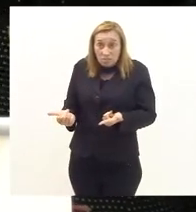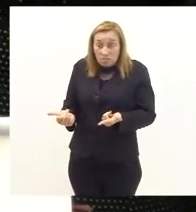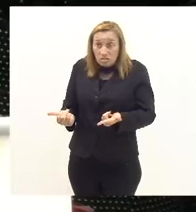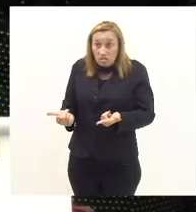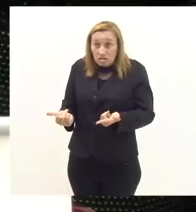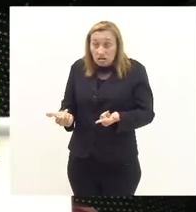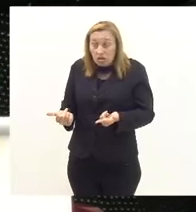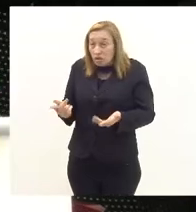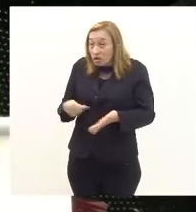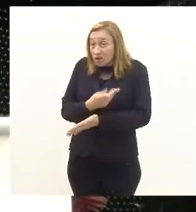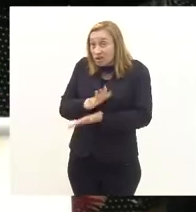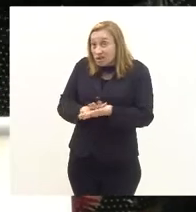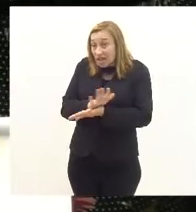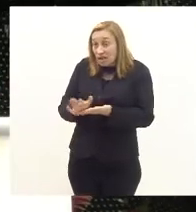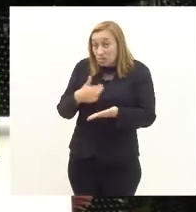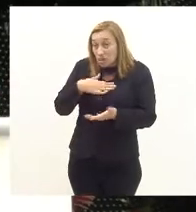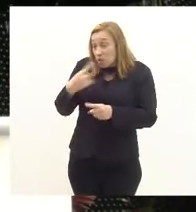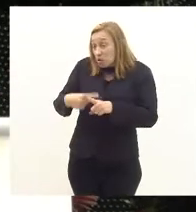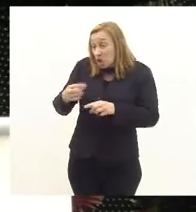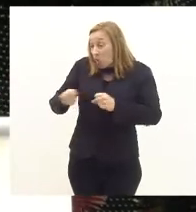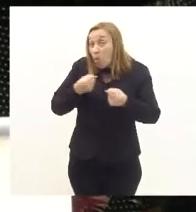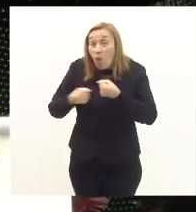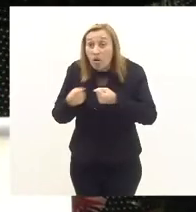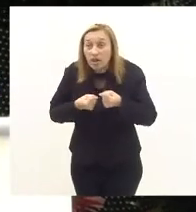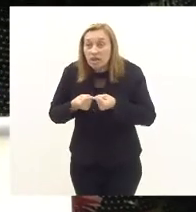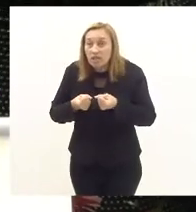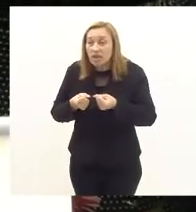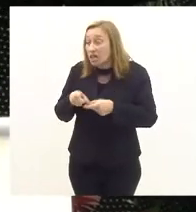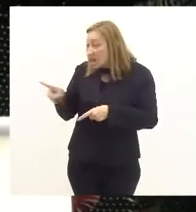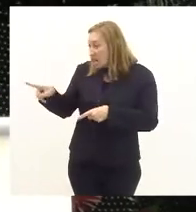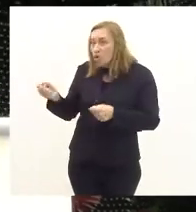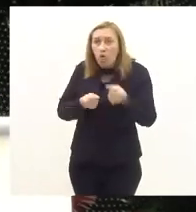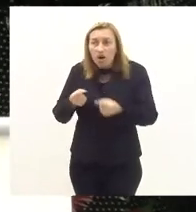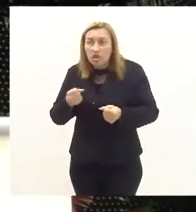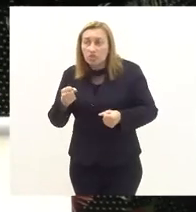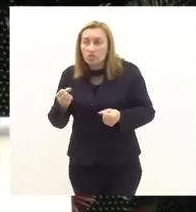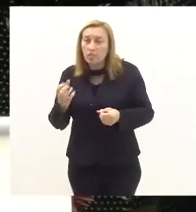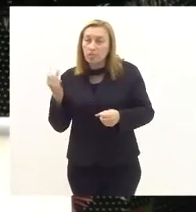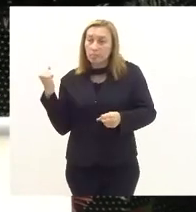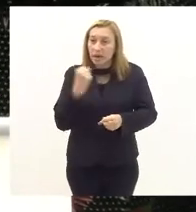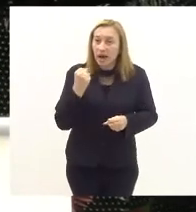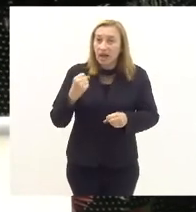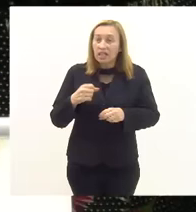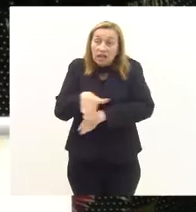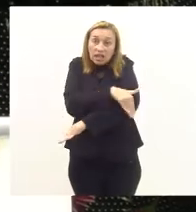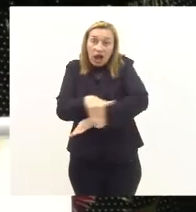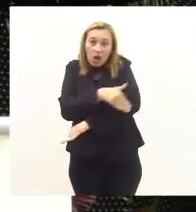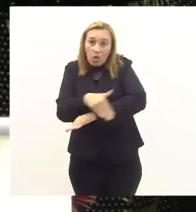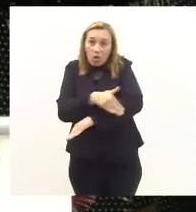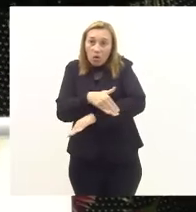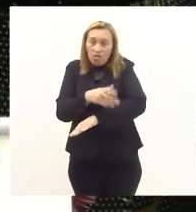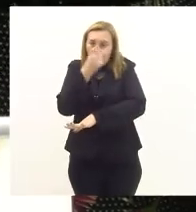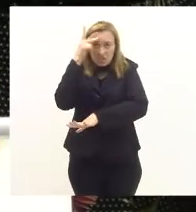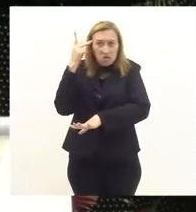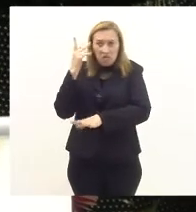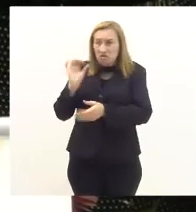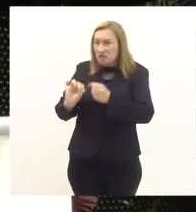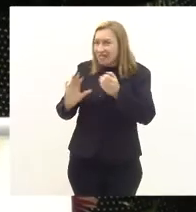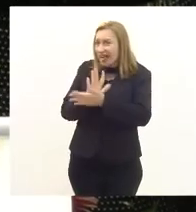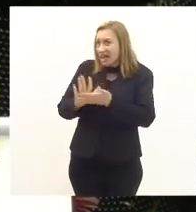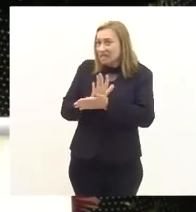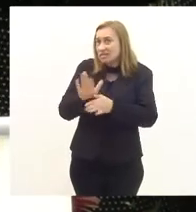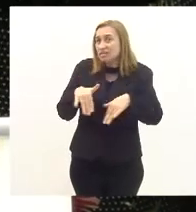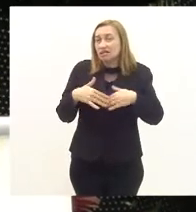comigo. Por quê? Porque eu corri. Mas, mesmo assim, eu correndo, ele veio atrás de mim. E, tipo assim, na rua ninguém se meteu.